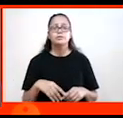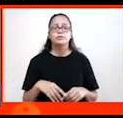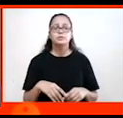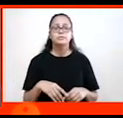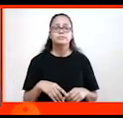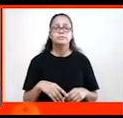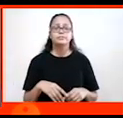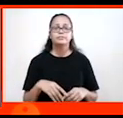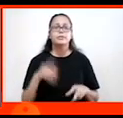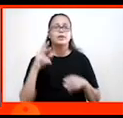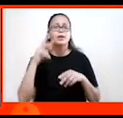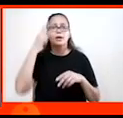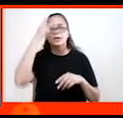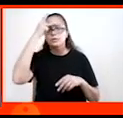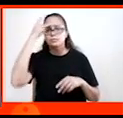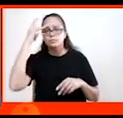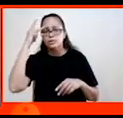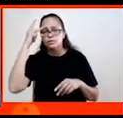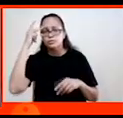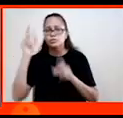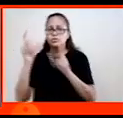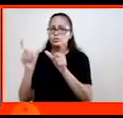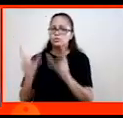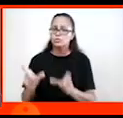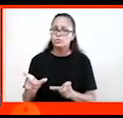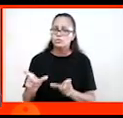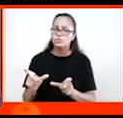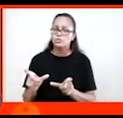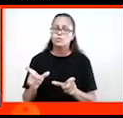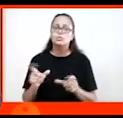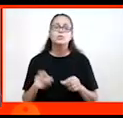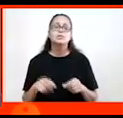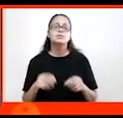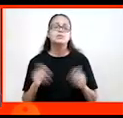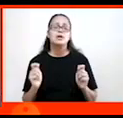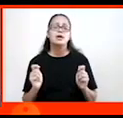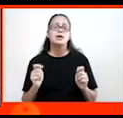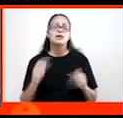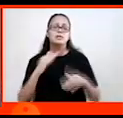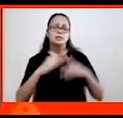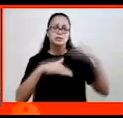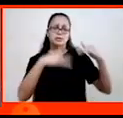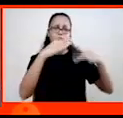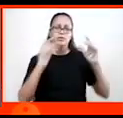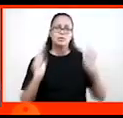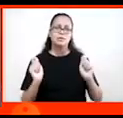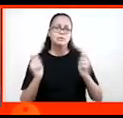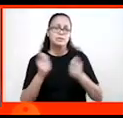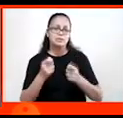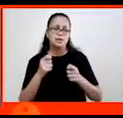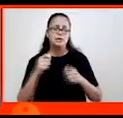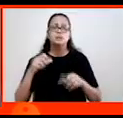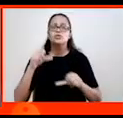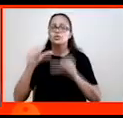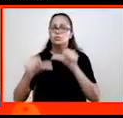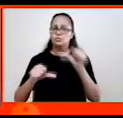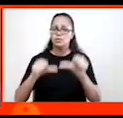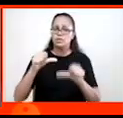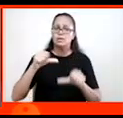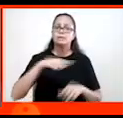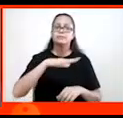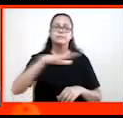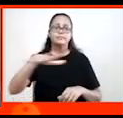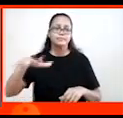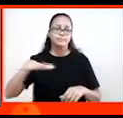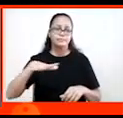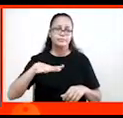humano ele sempre teve a capacidade, desenvolveu cada vez mais essa capacidade de mudar as paisagens, os lugares,